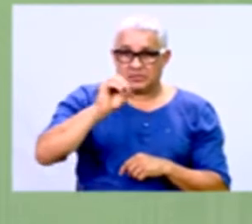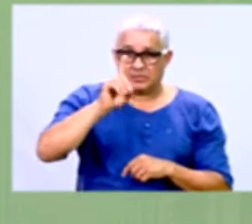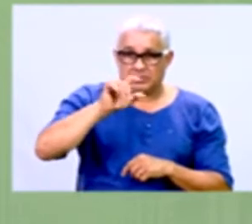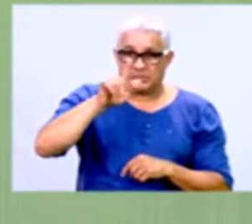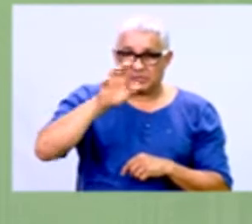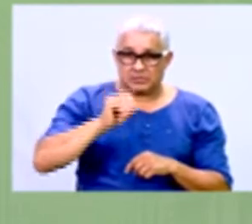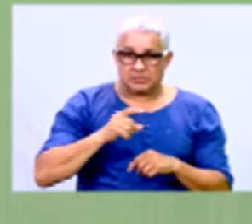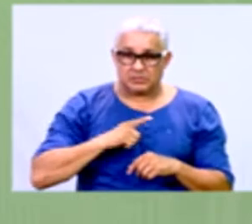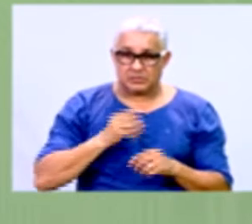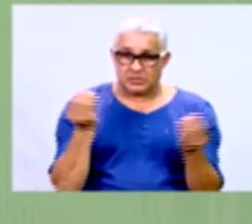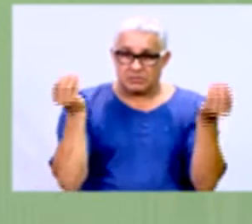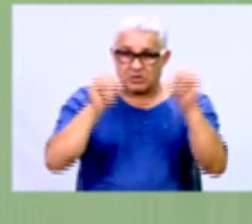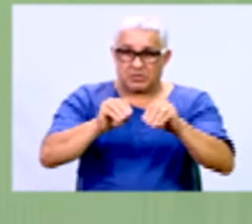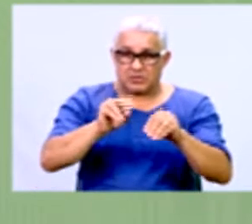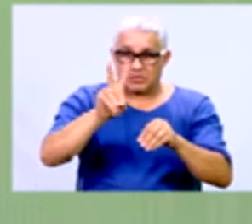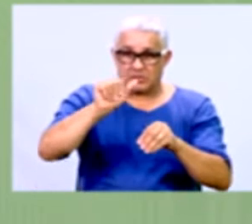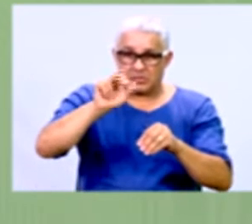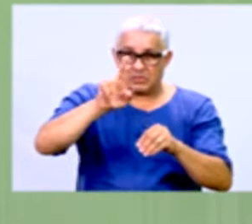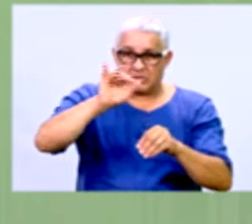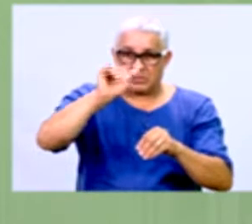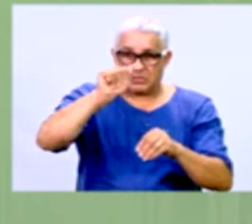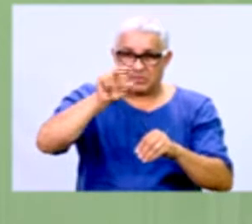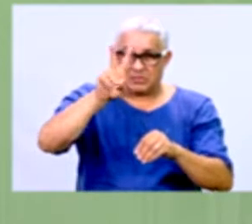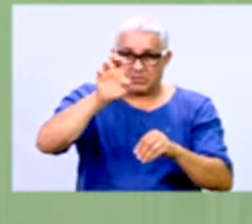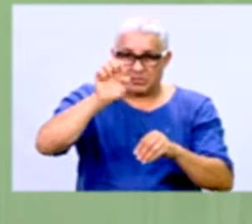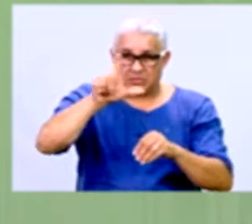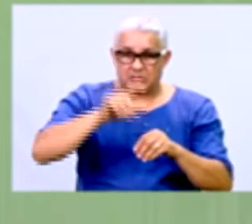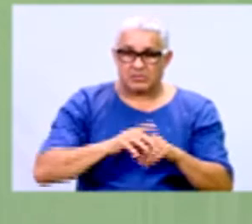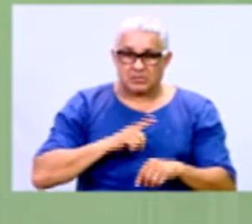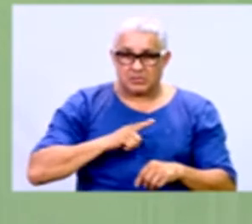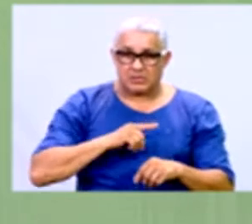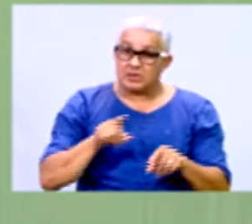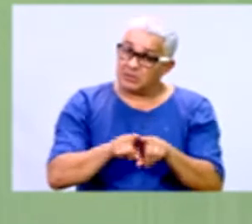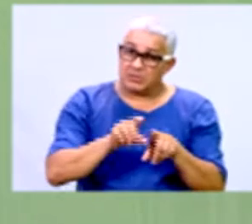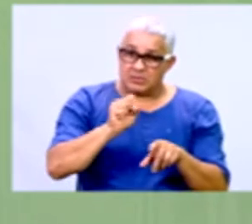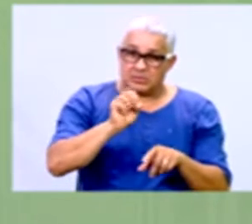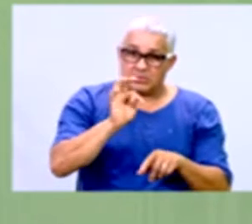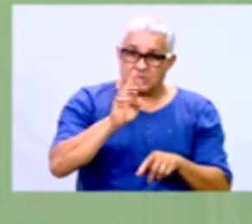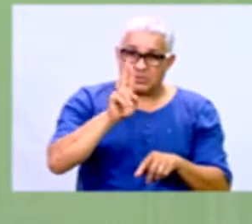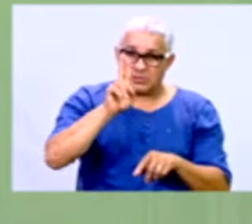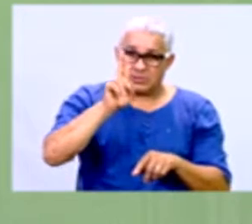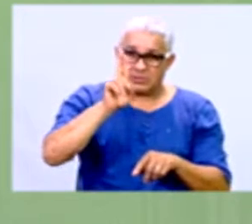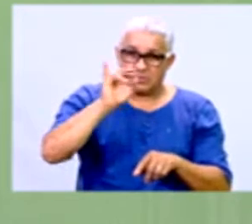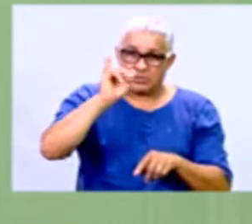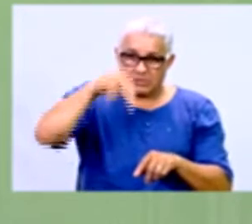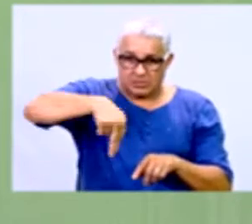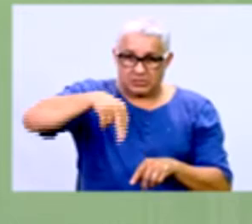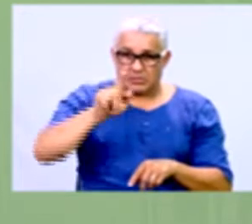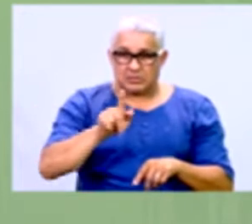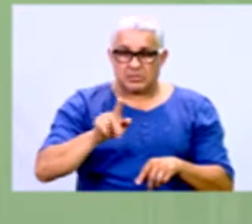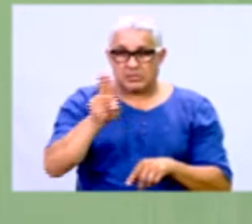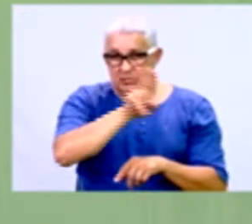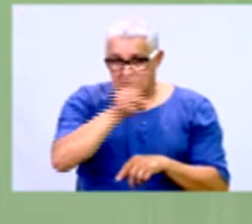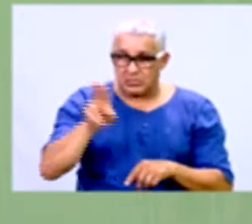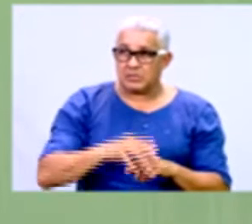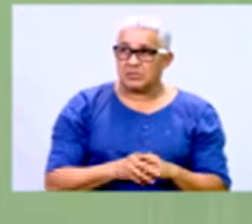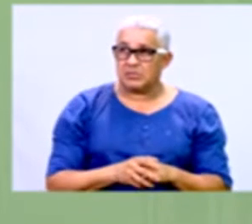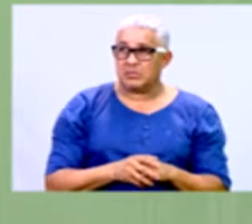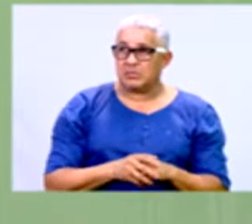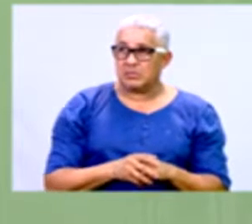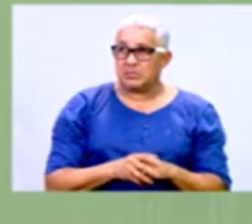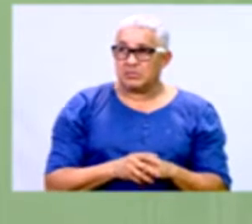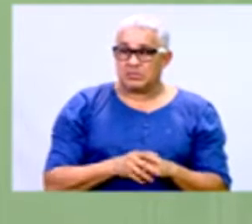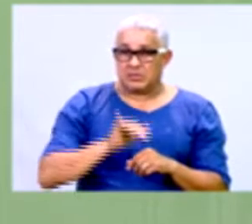armazenamos uma variável, né, em uma variável, uma string com o valor IFRO, né, na variável a gente chamou nome